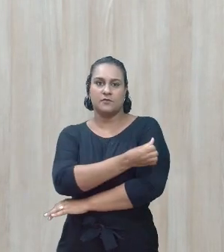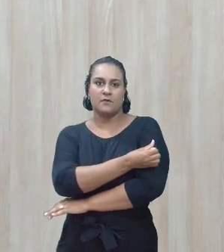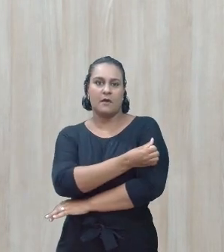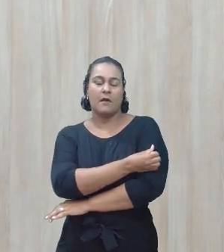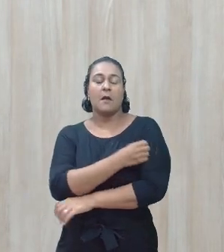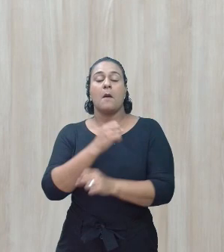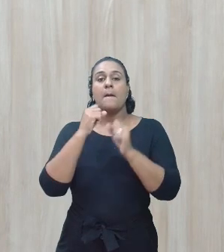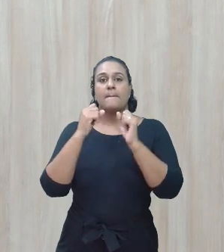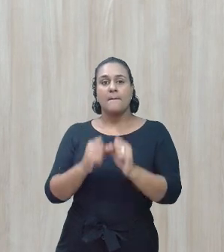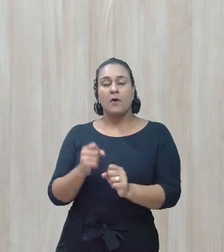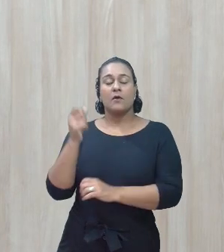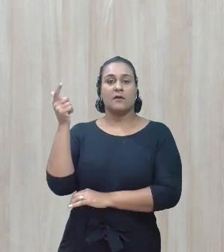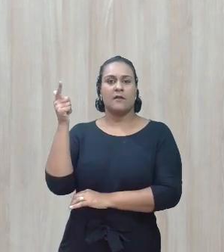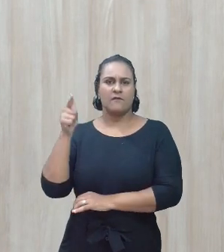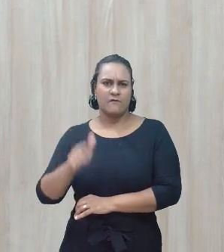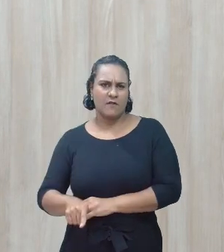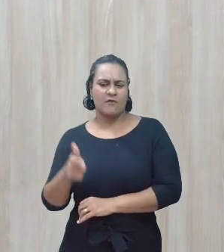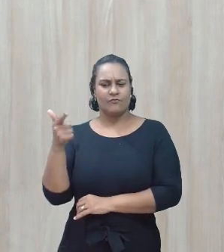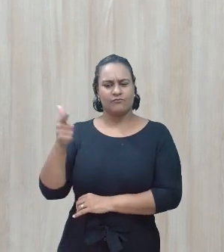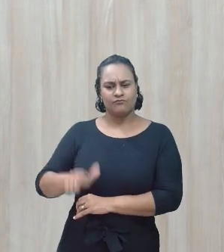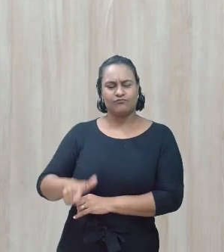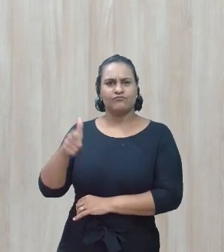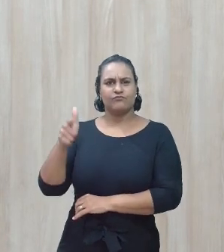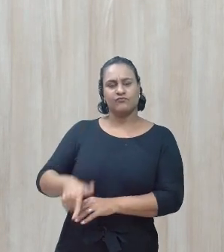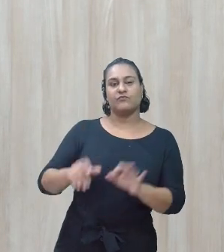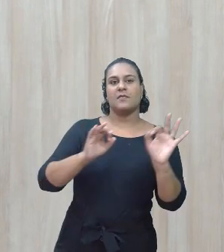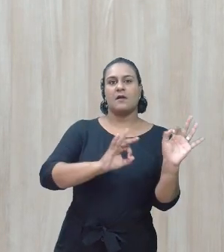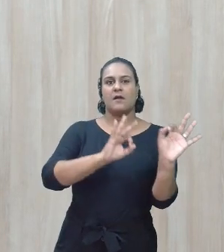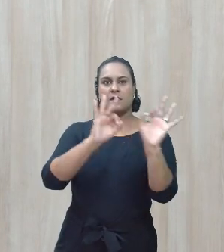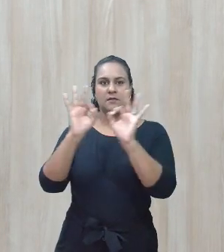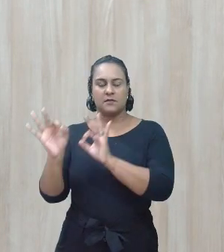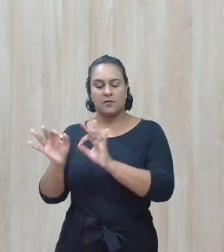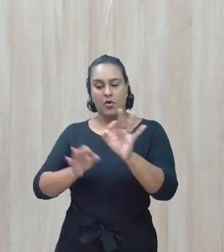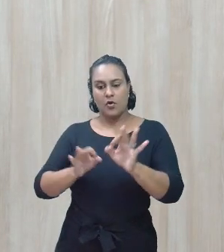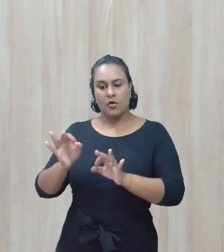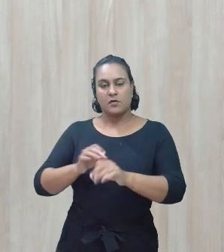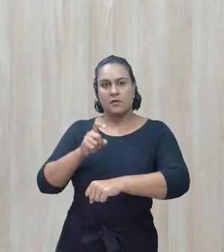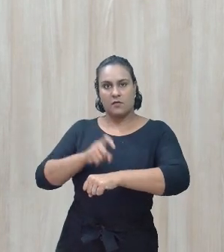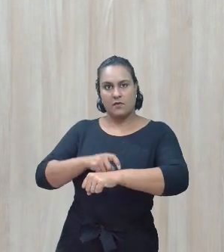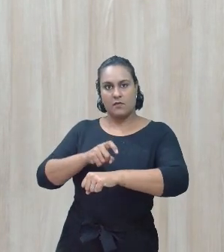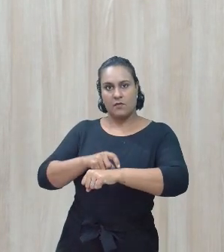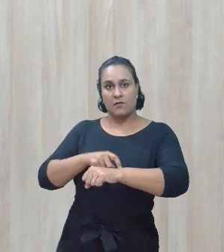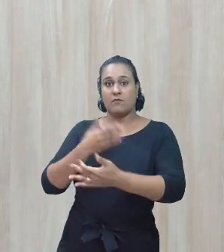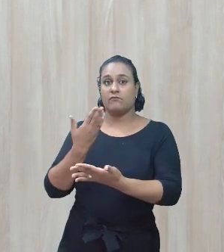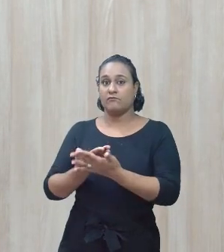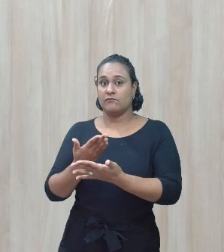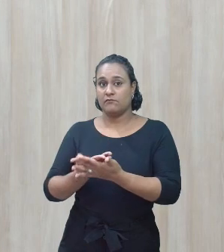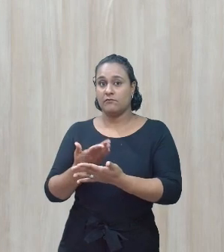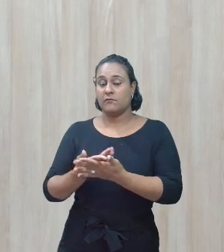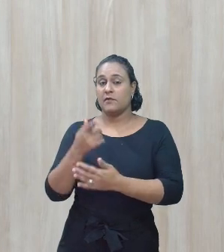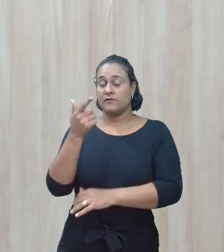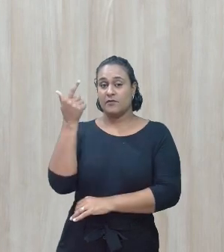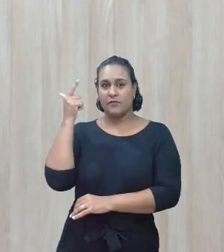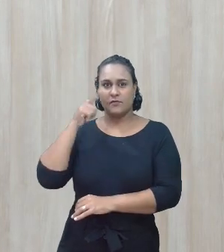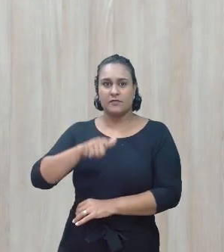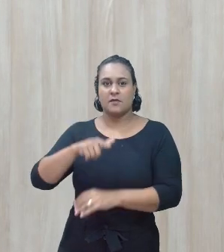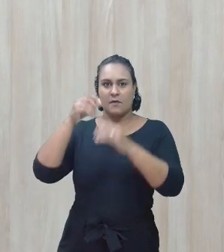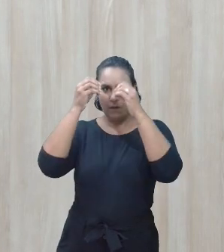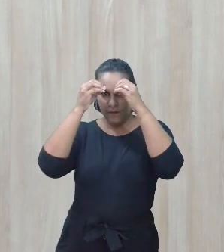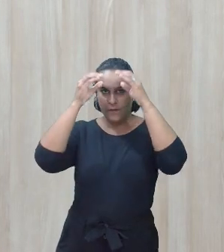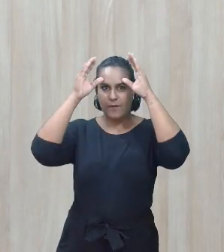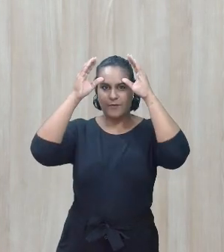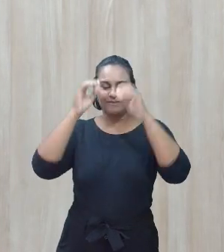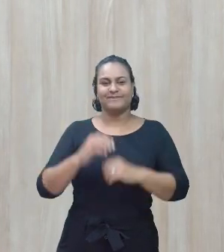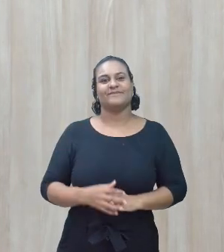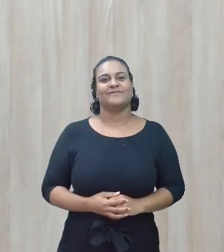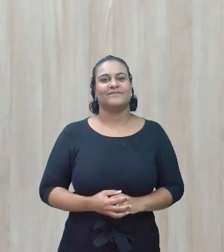conseguir rever o conteúdo, reestudar, organizar o seu horário de estudo para que você consiga aprender um pouquinho mais.